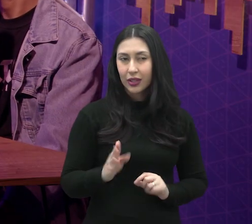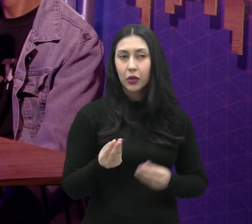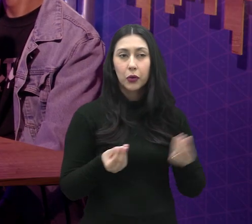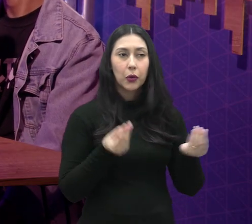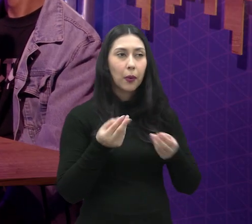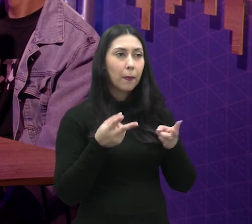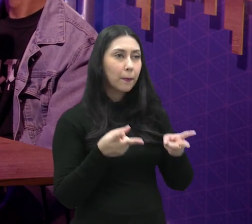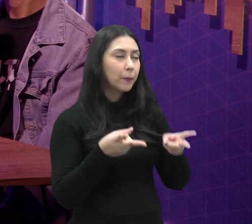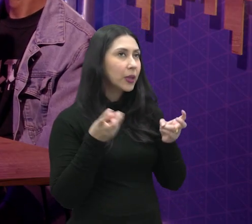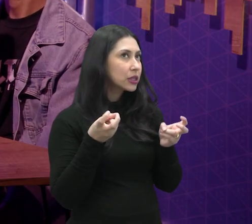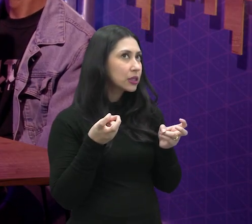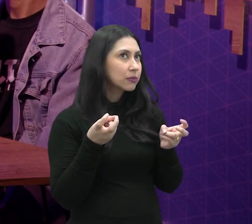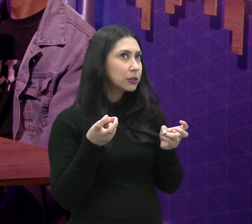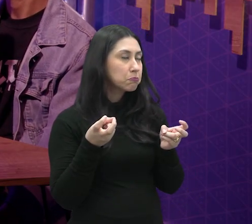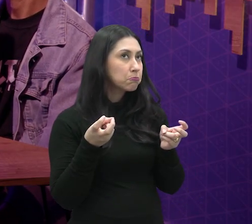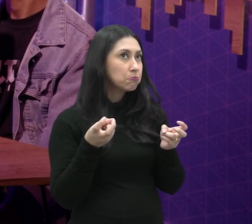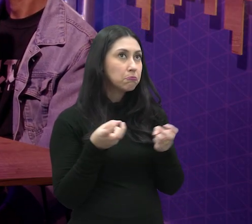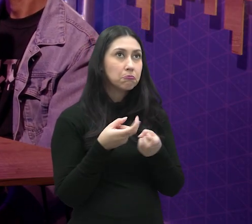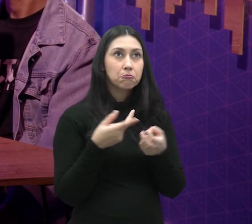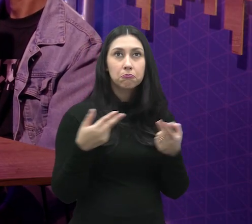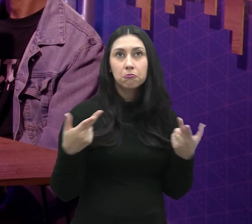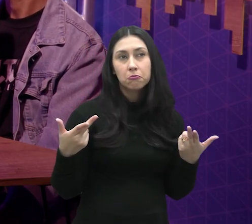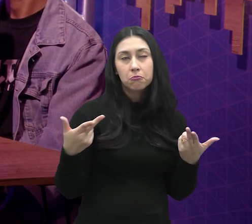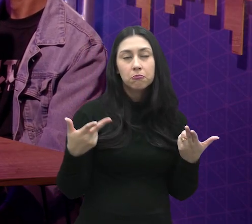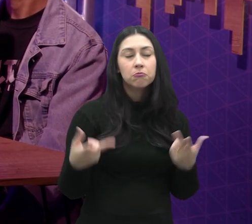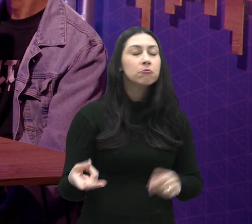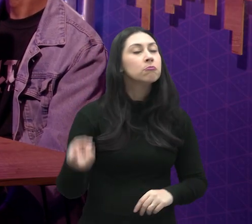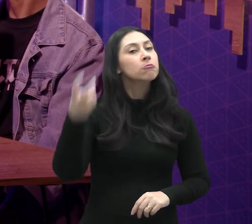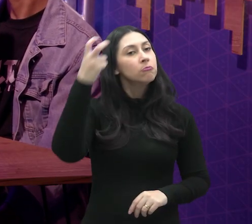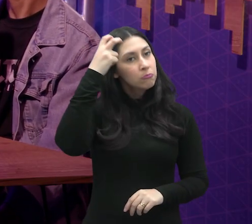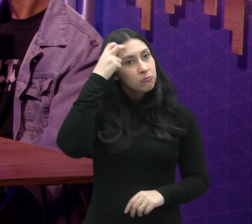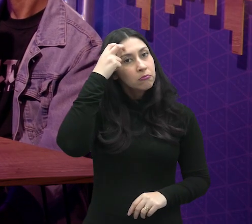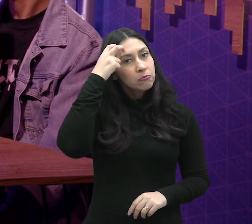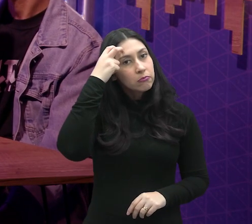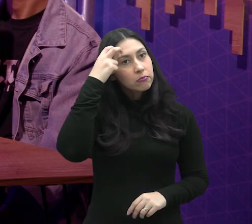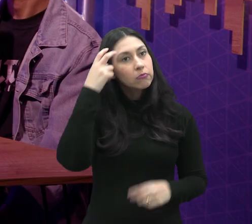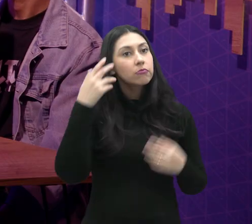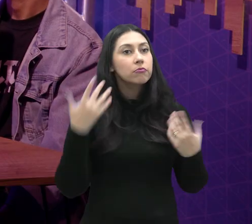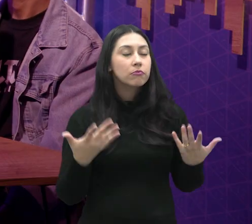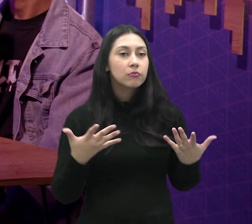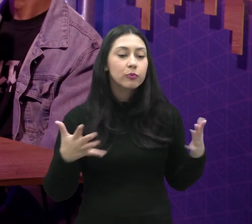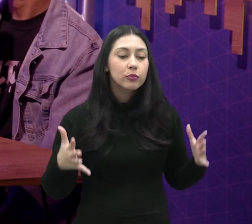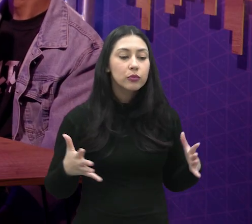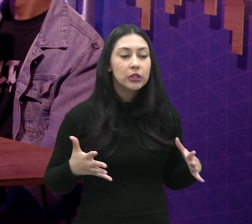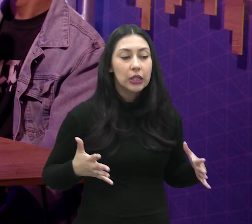vê aspectos, por exemplo, de culturais mesmo, né? Então, um